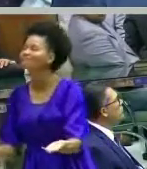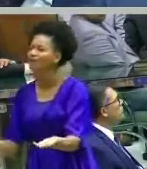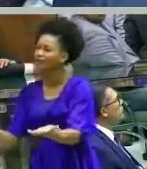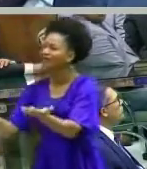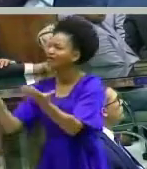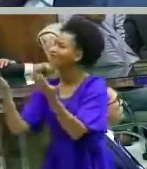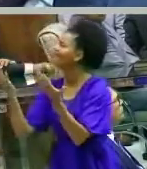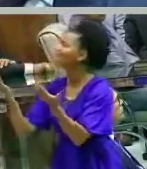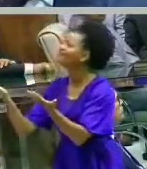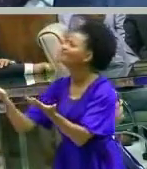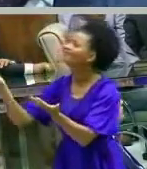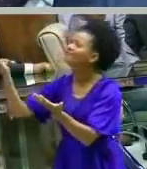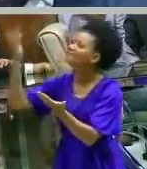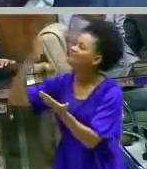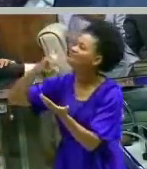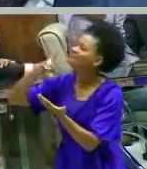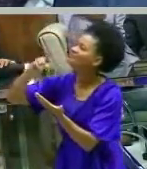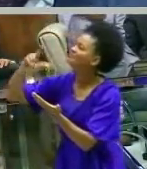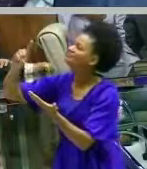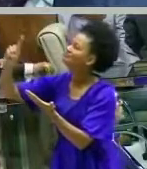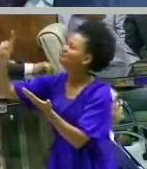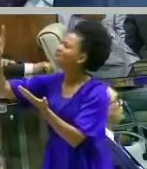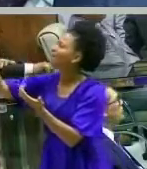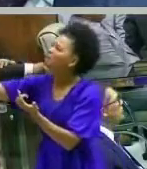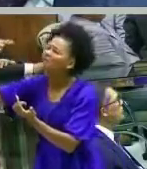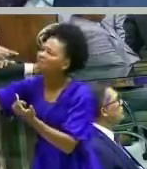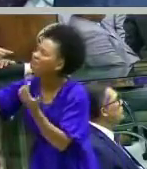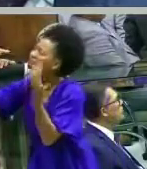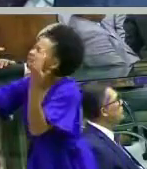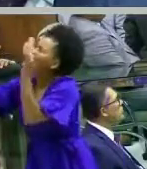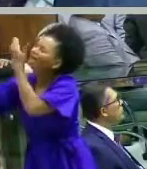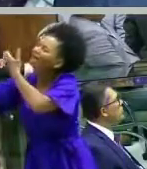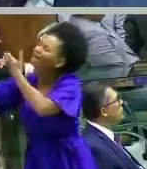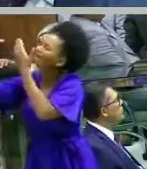Deus não está me vendo,